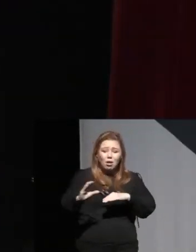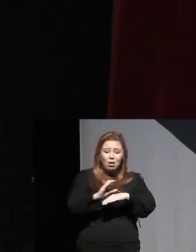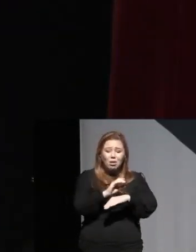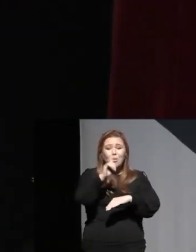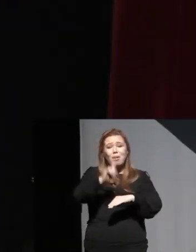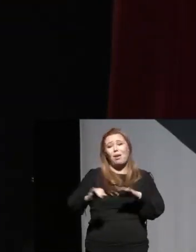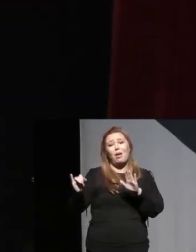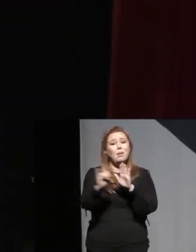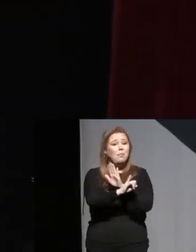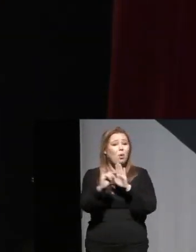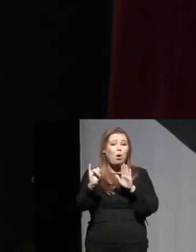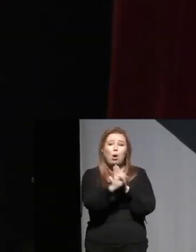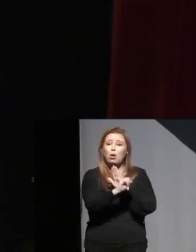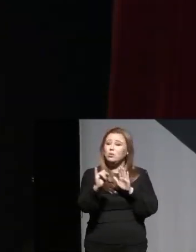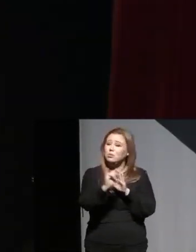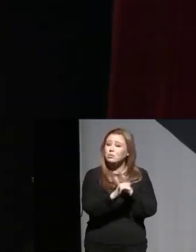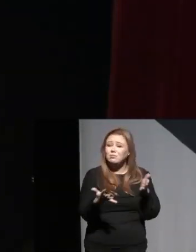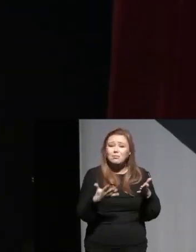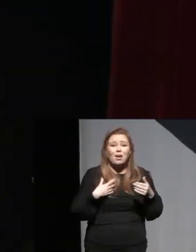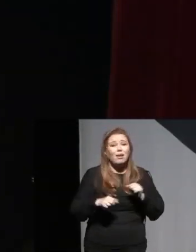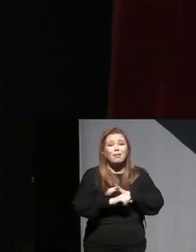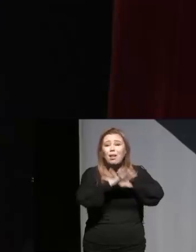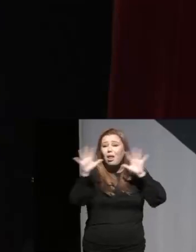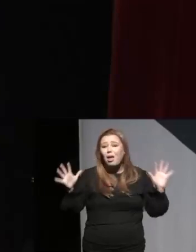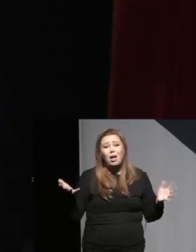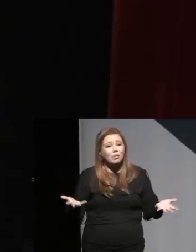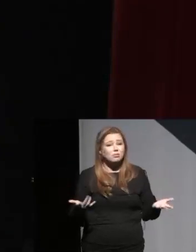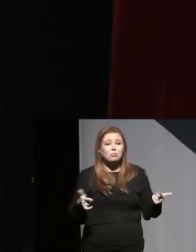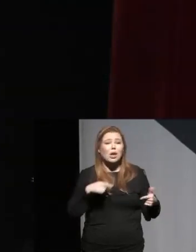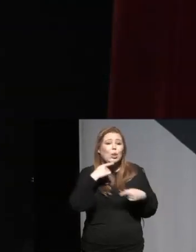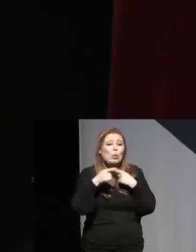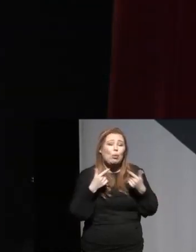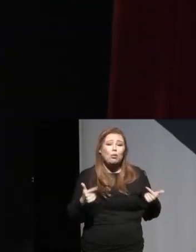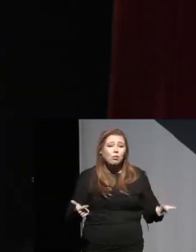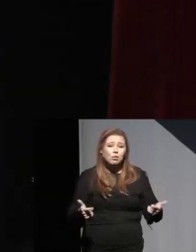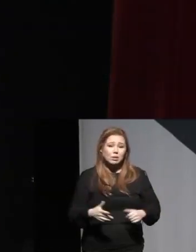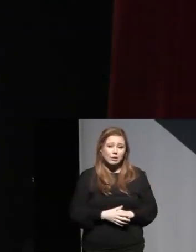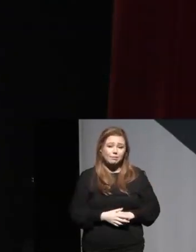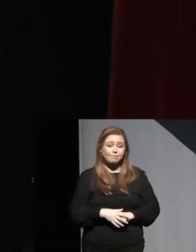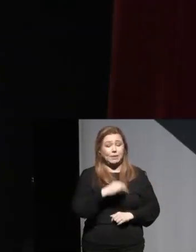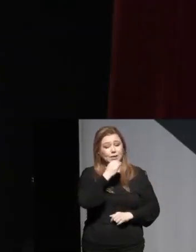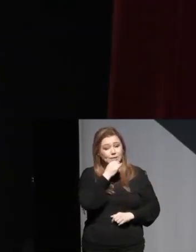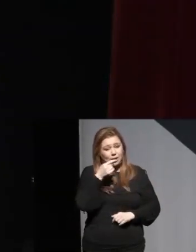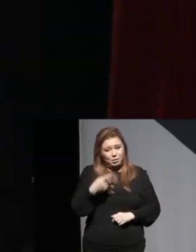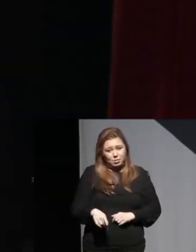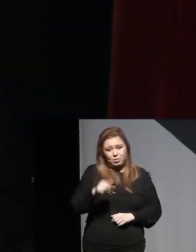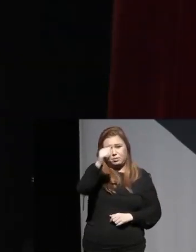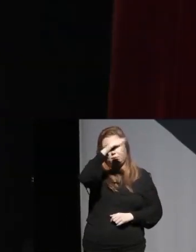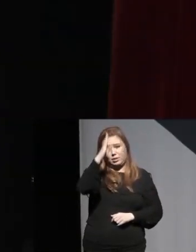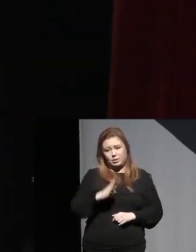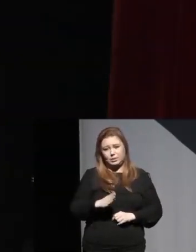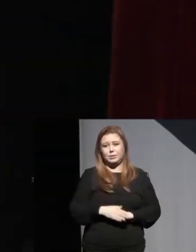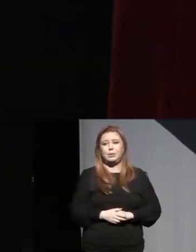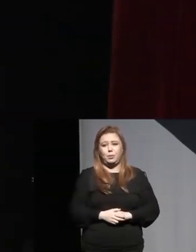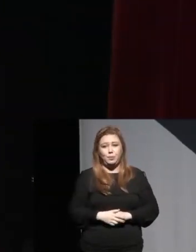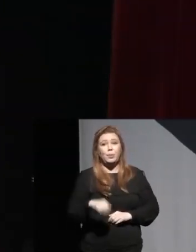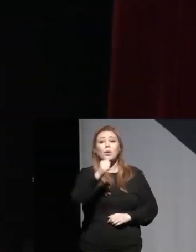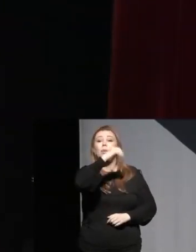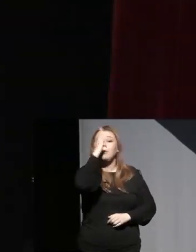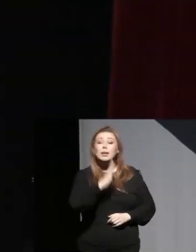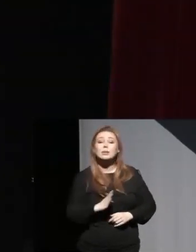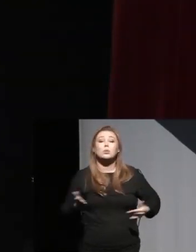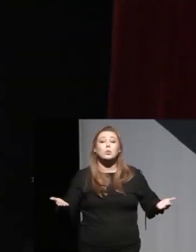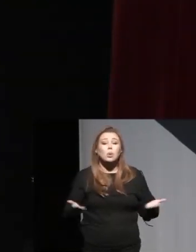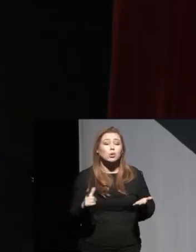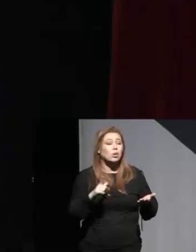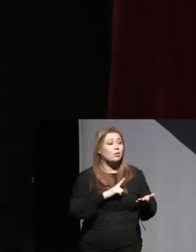tem sombra de dúvidas nisso. E eu trouxe o exemplo do Brasil. O Brasil hoje conta com